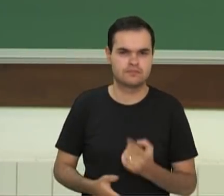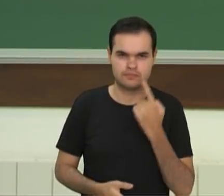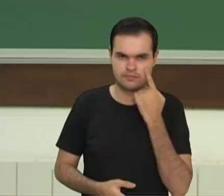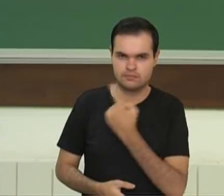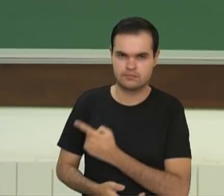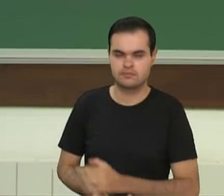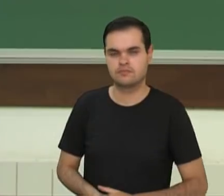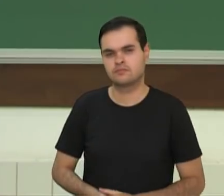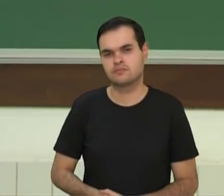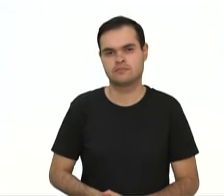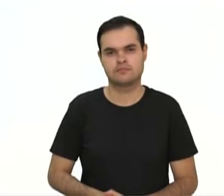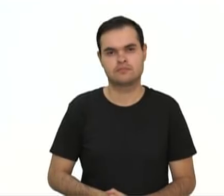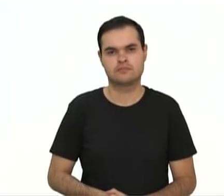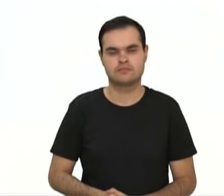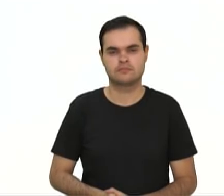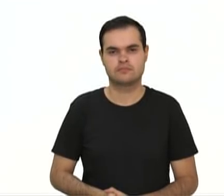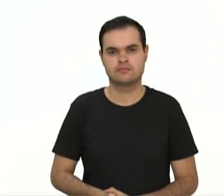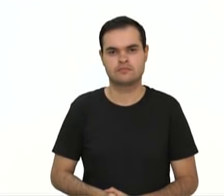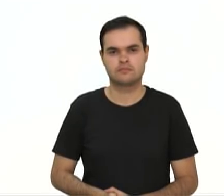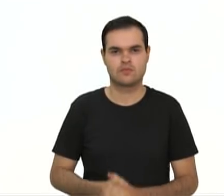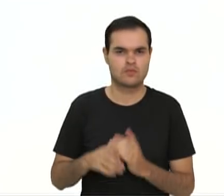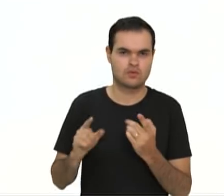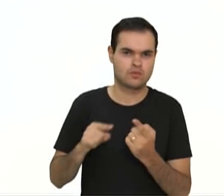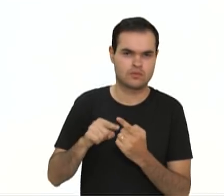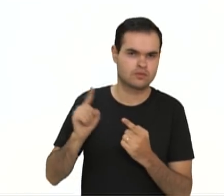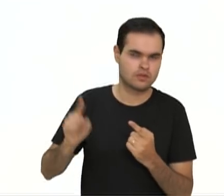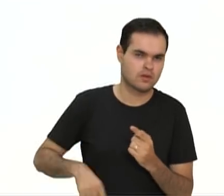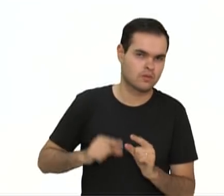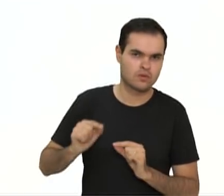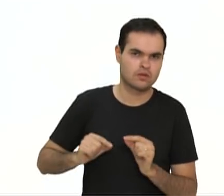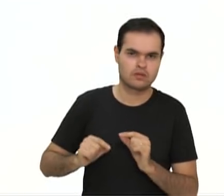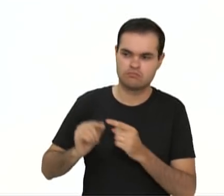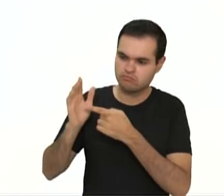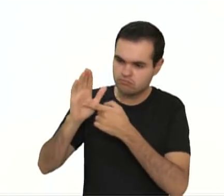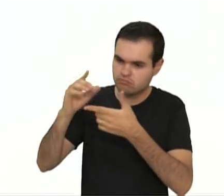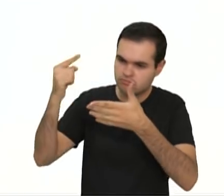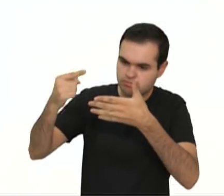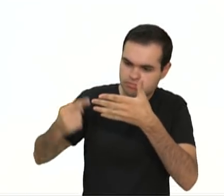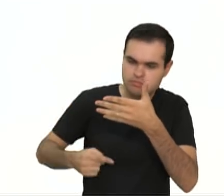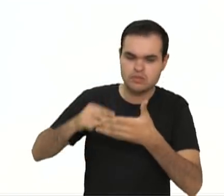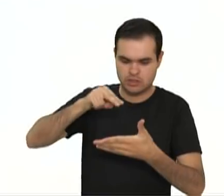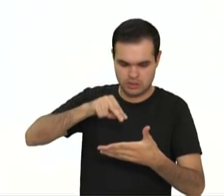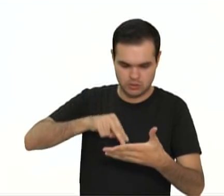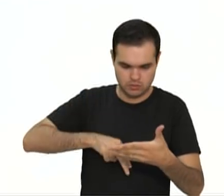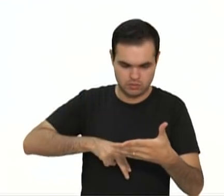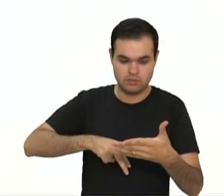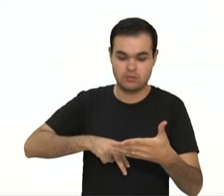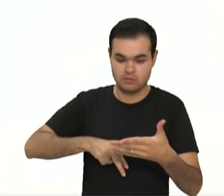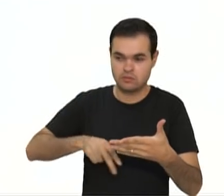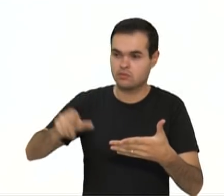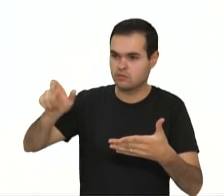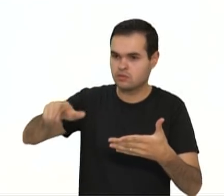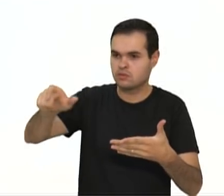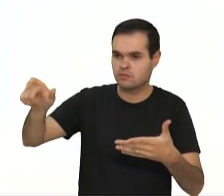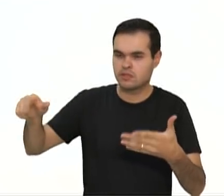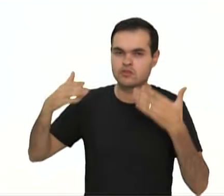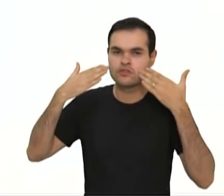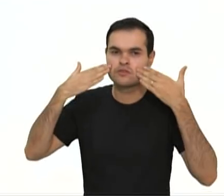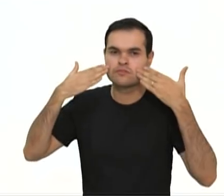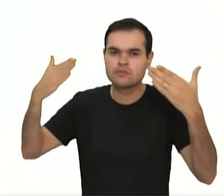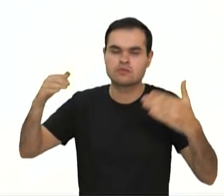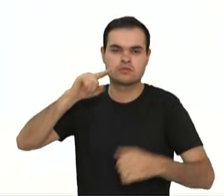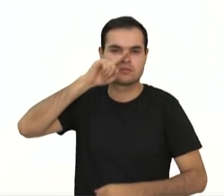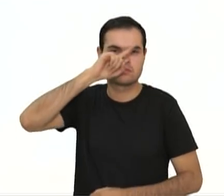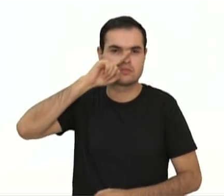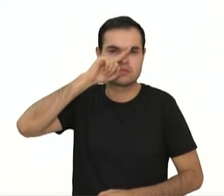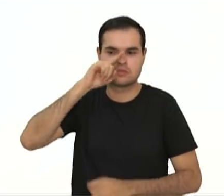confira. O objetivo é evidenciar para o leitor o quanto as pessoas ficam expostas ao perigo